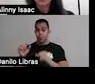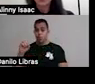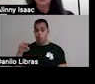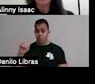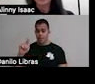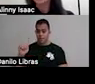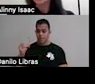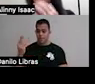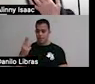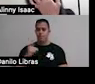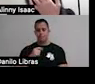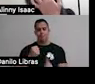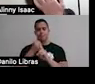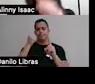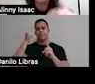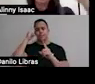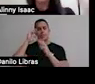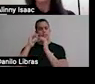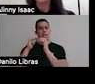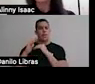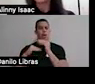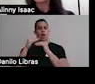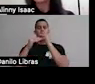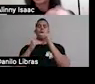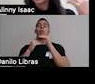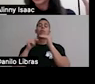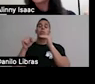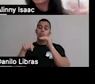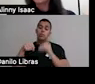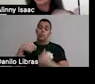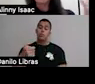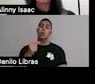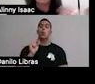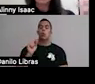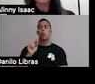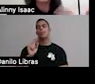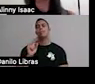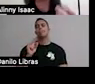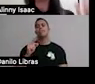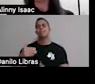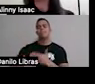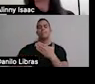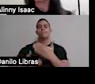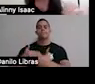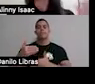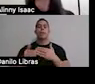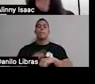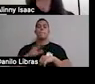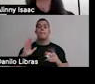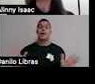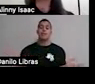impacto, né, no desenvolvimento cerebral. E aí, considerando isso, cada vez mais foi sendo incentivado